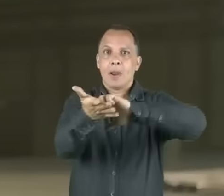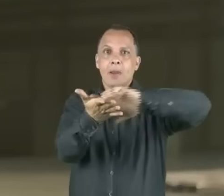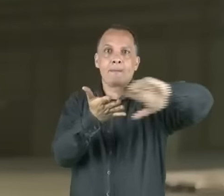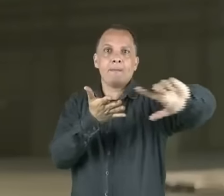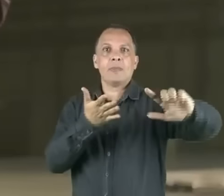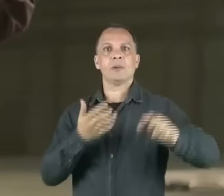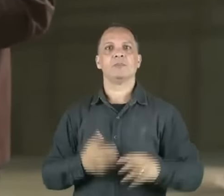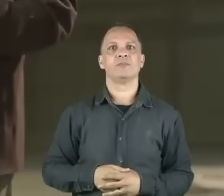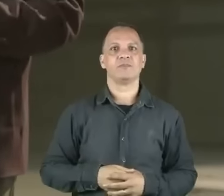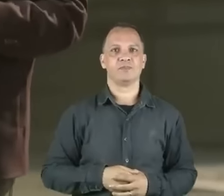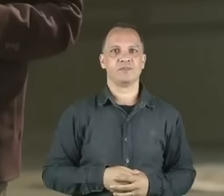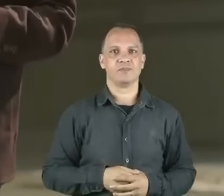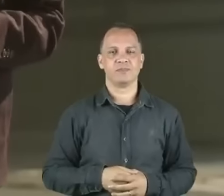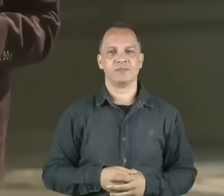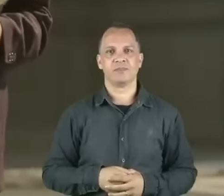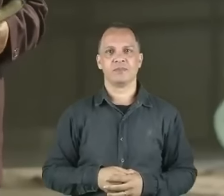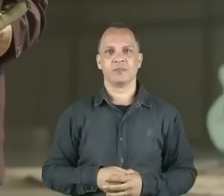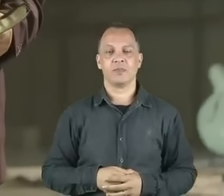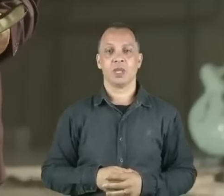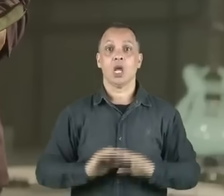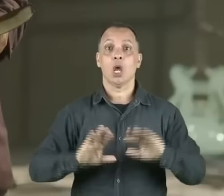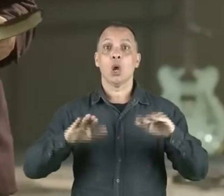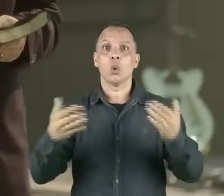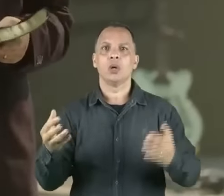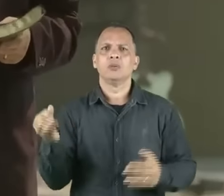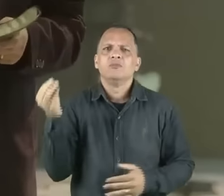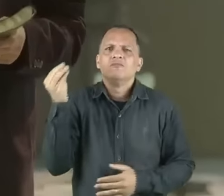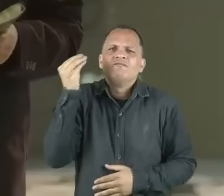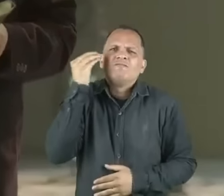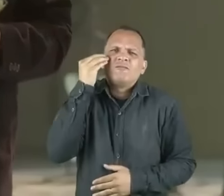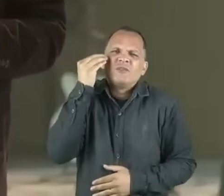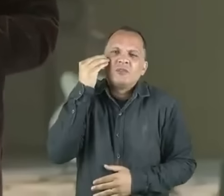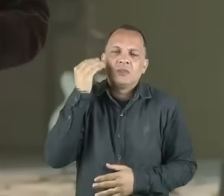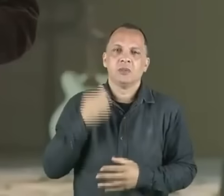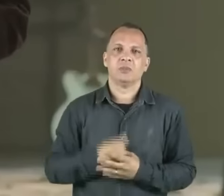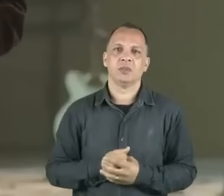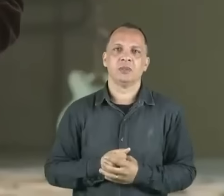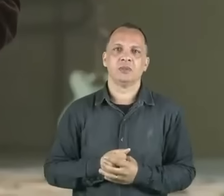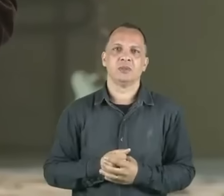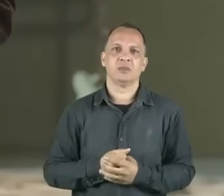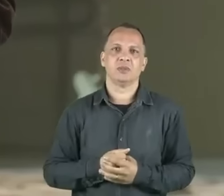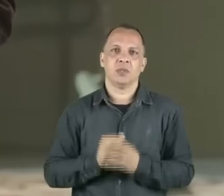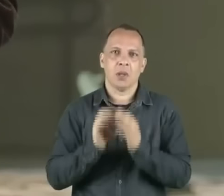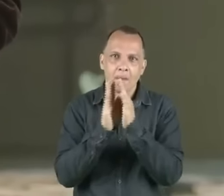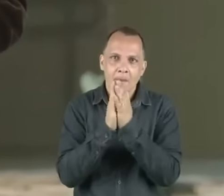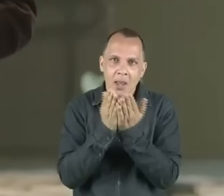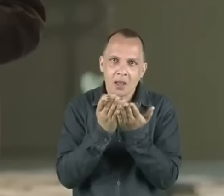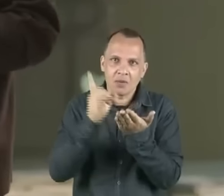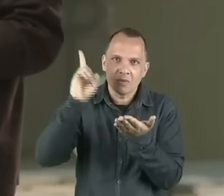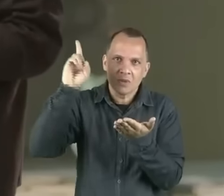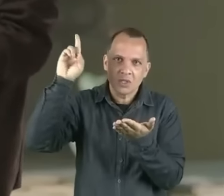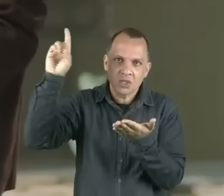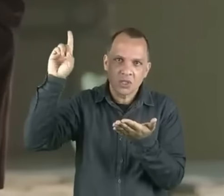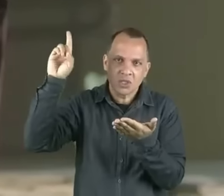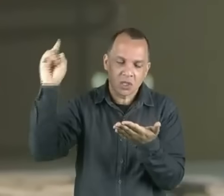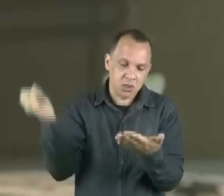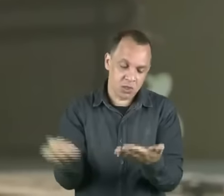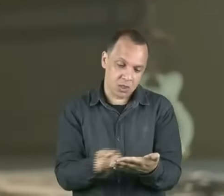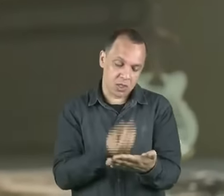Oi e aí quando eu tenho essa experiência eu ouço evangelho dizendo que